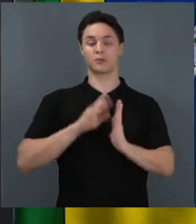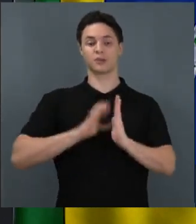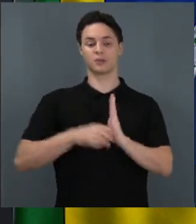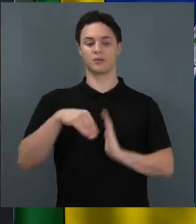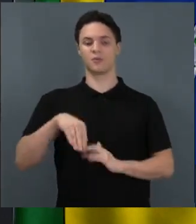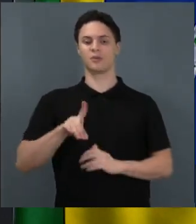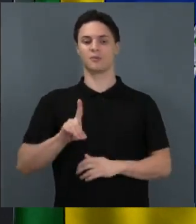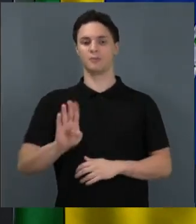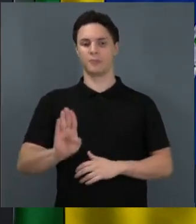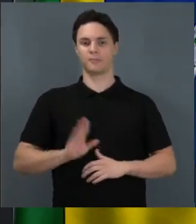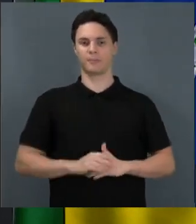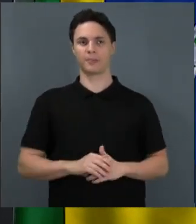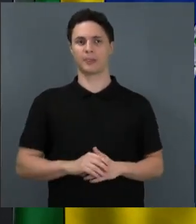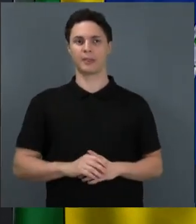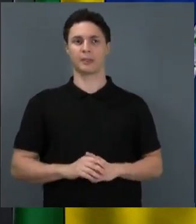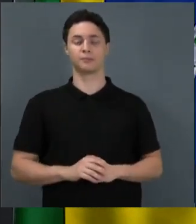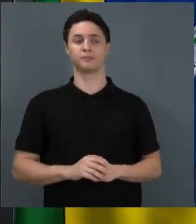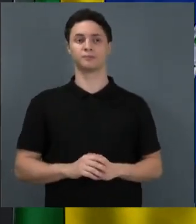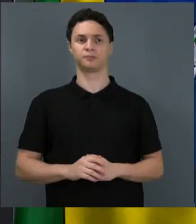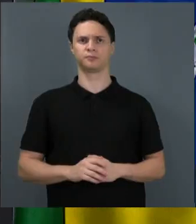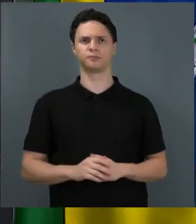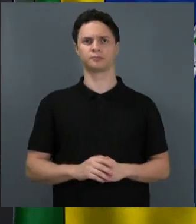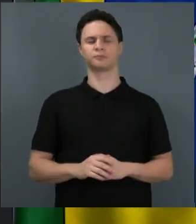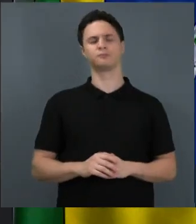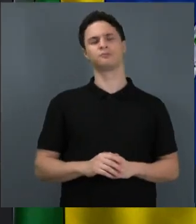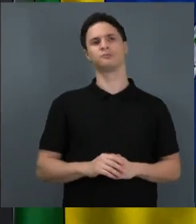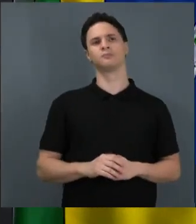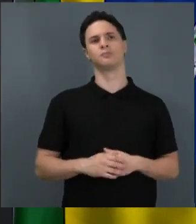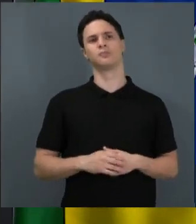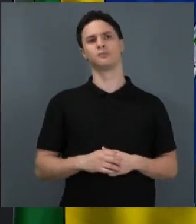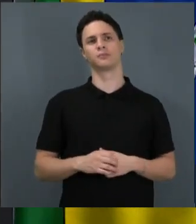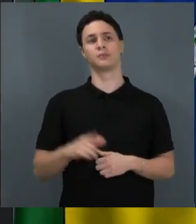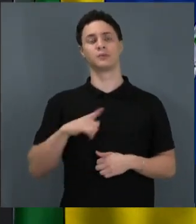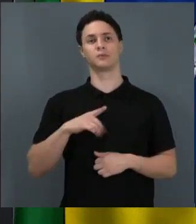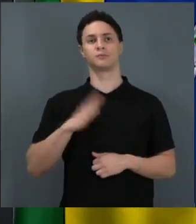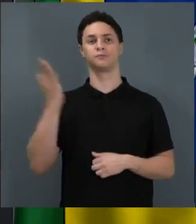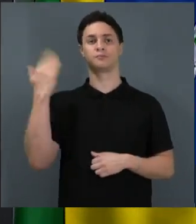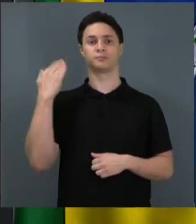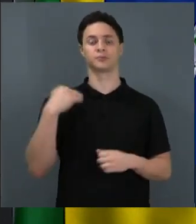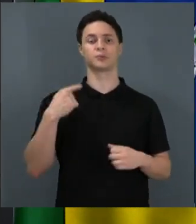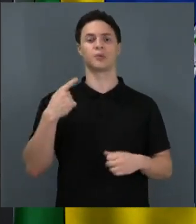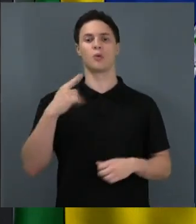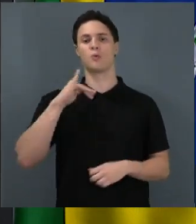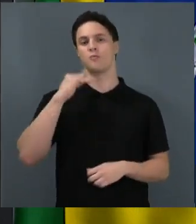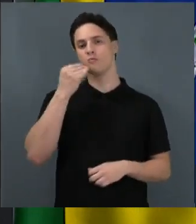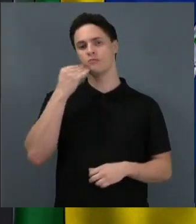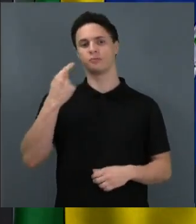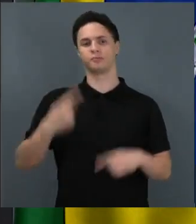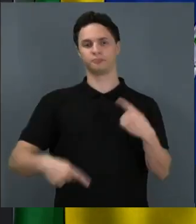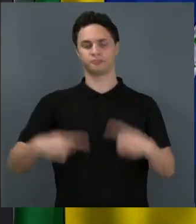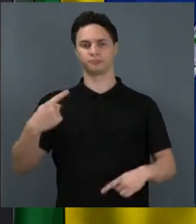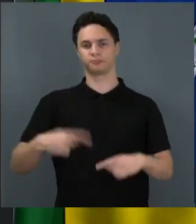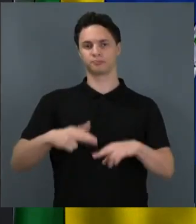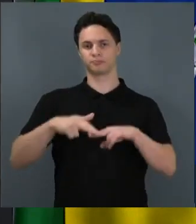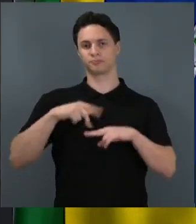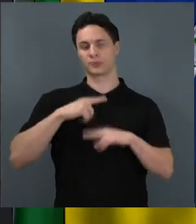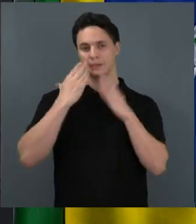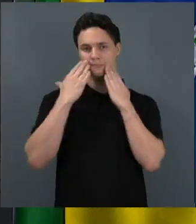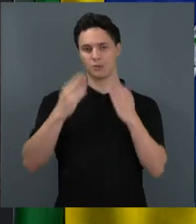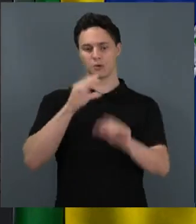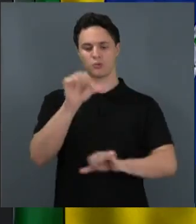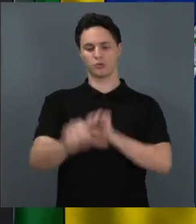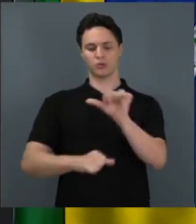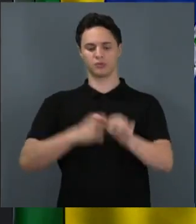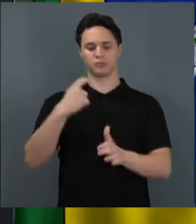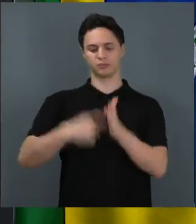Amazonas. Já tive a oportunidade de debater aqui, por ocasião da apresentação da reforma tributária,